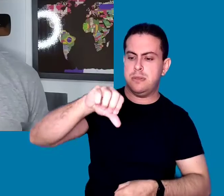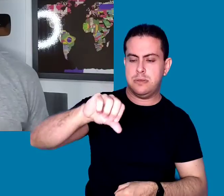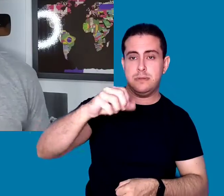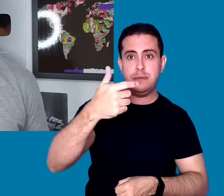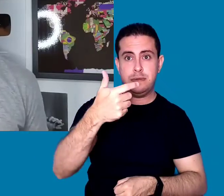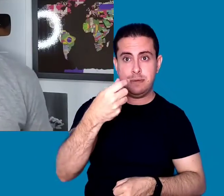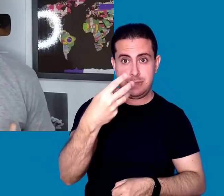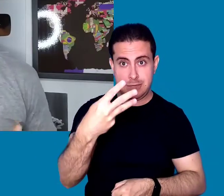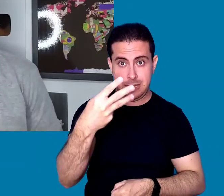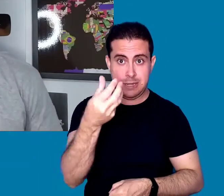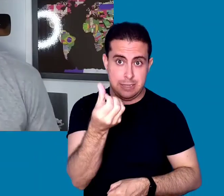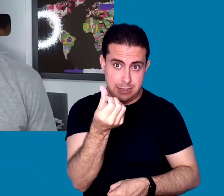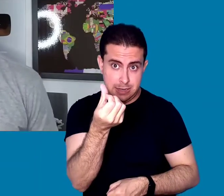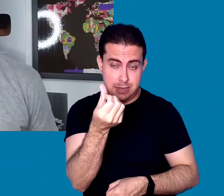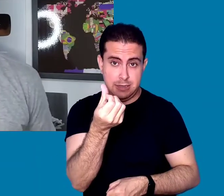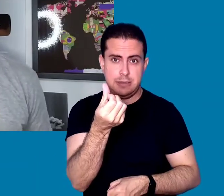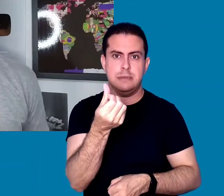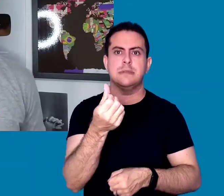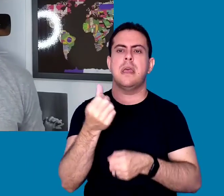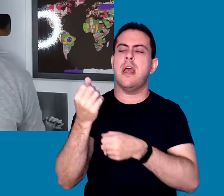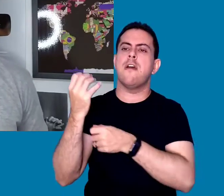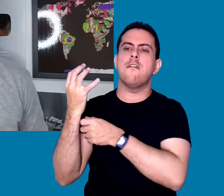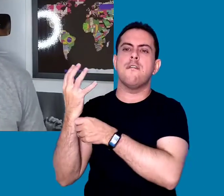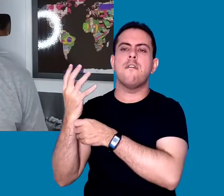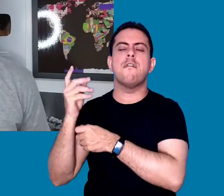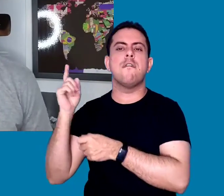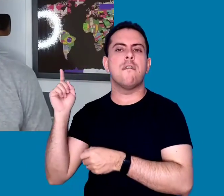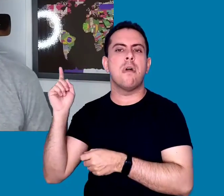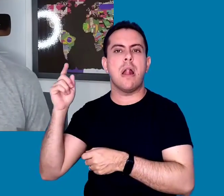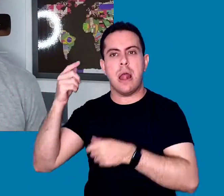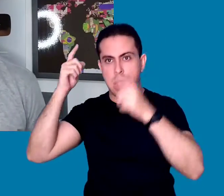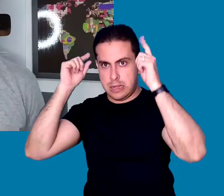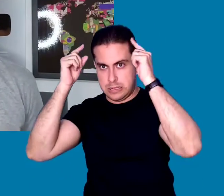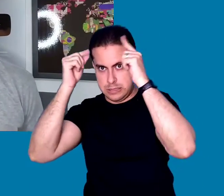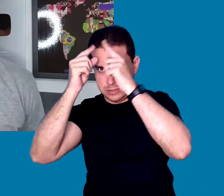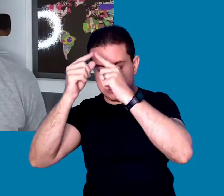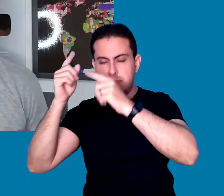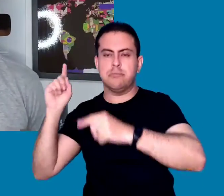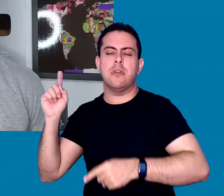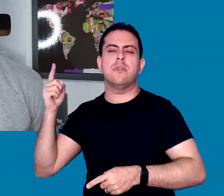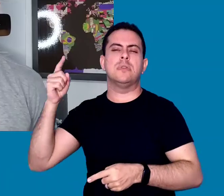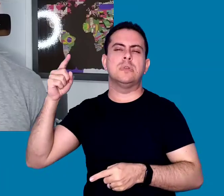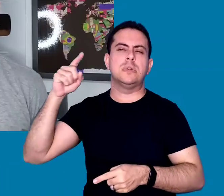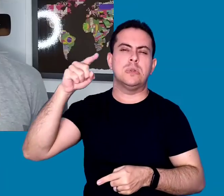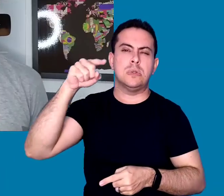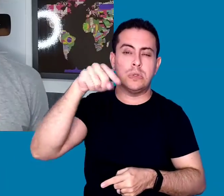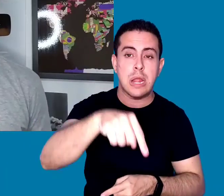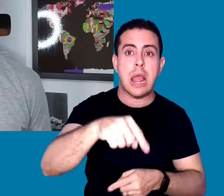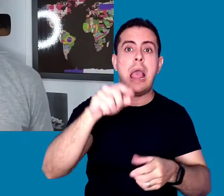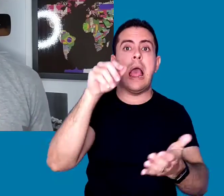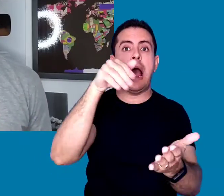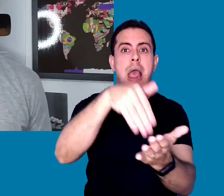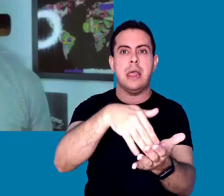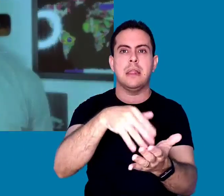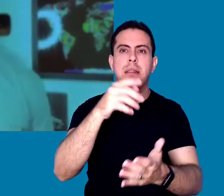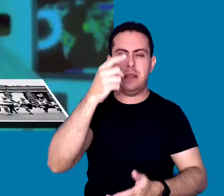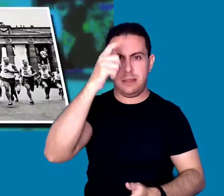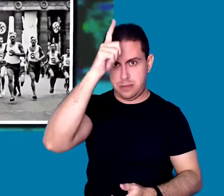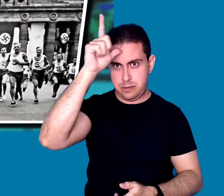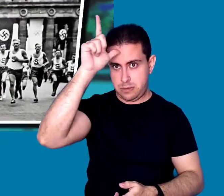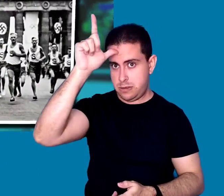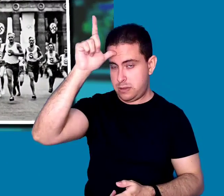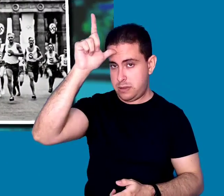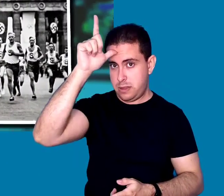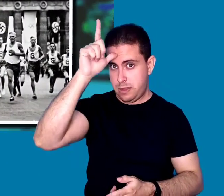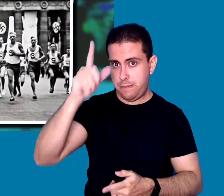1936. A chama saiu da Grécia e percorreu mais de 3.000 quilômetros até chegar à Alemanha. Entretanto, a introdução